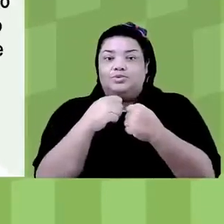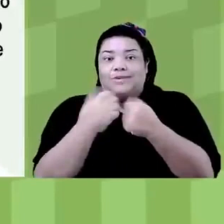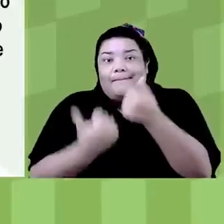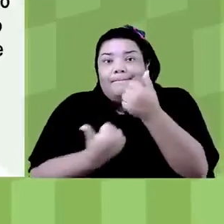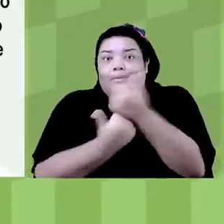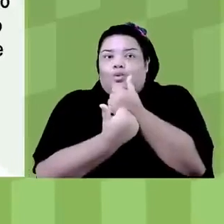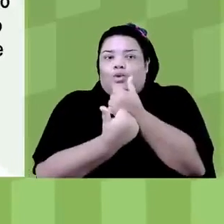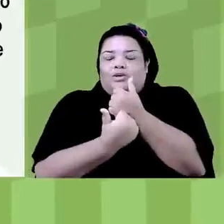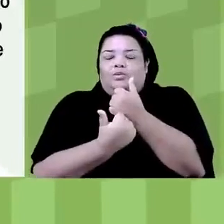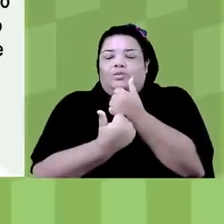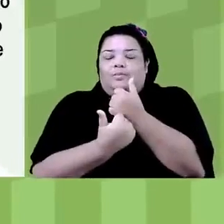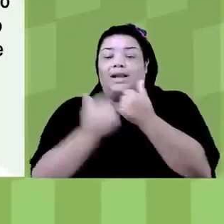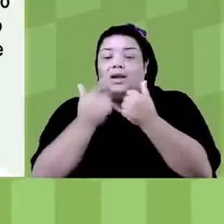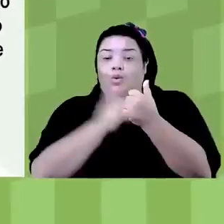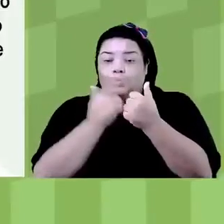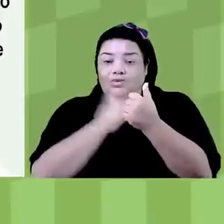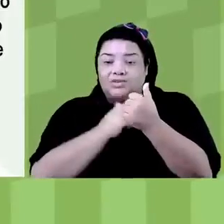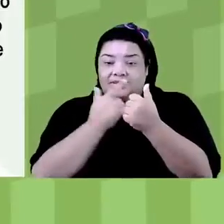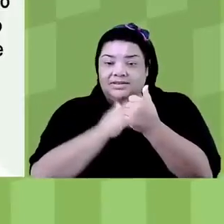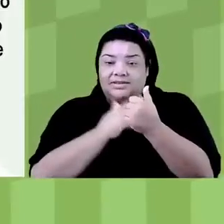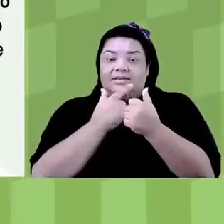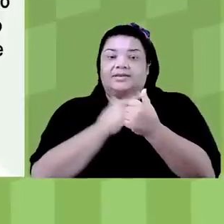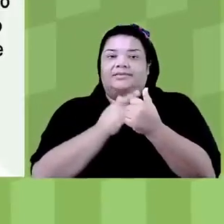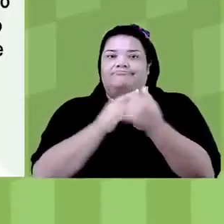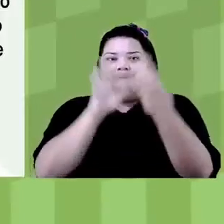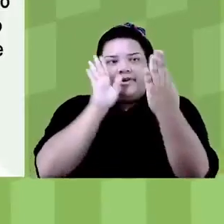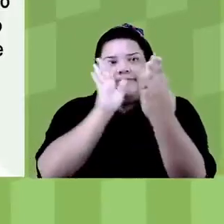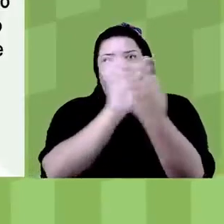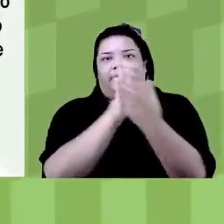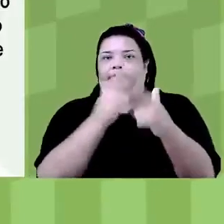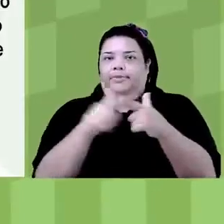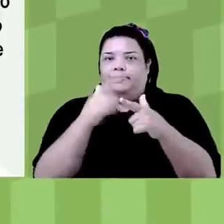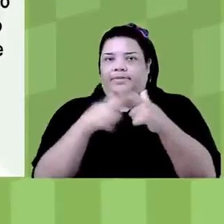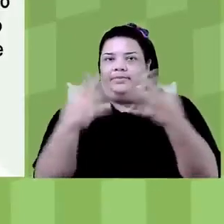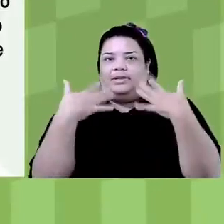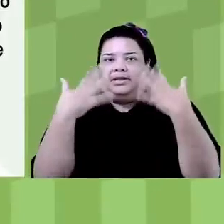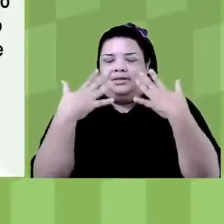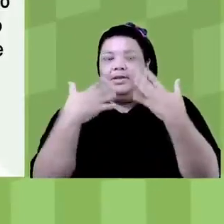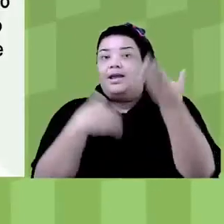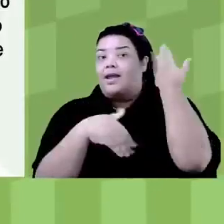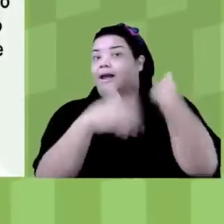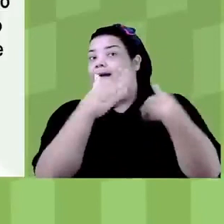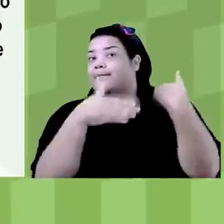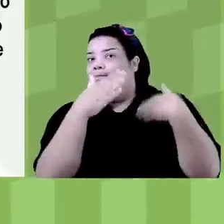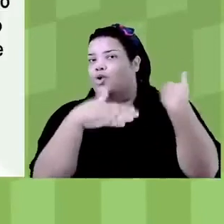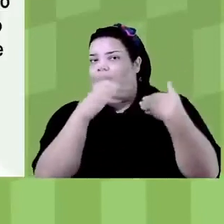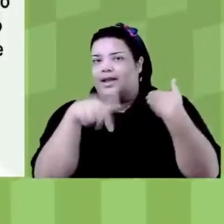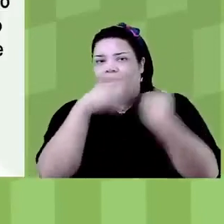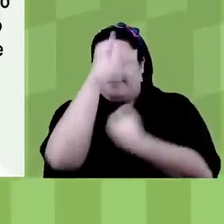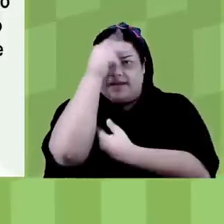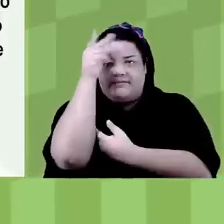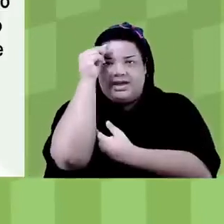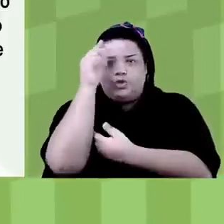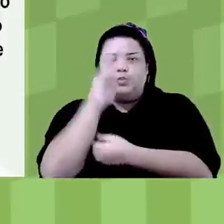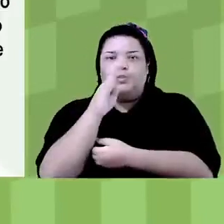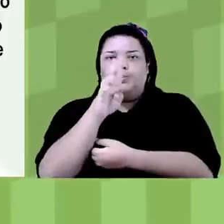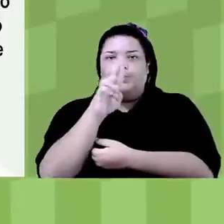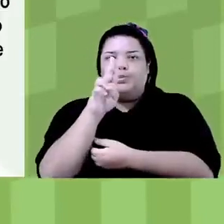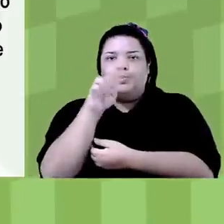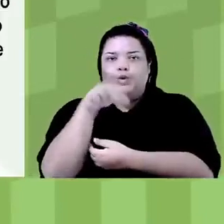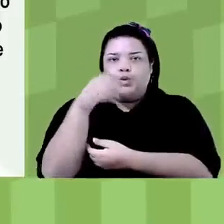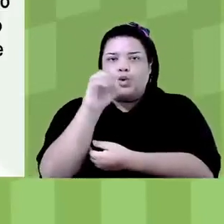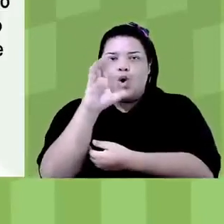clima. E no nosso caso, o município de São Paulo, era o prefeito Bruno Covas, e ele assumiu essa